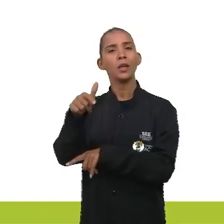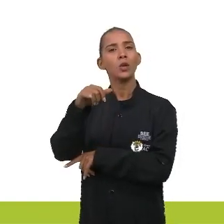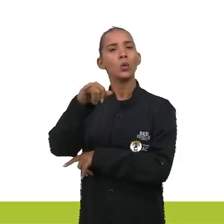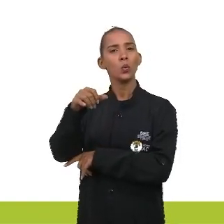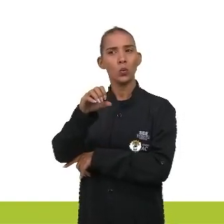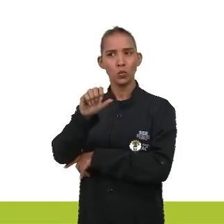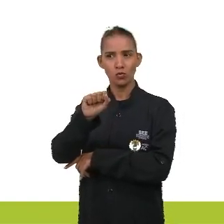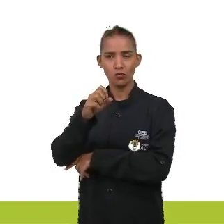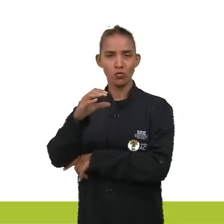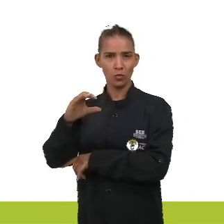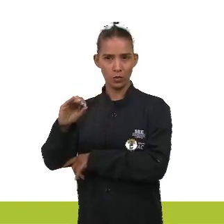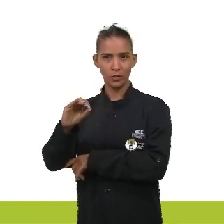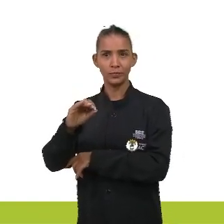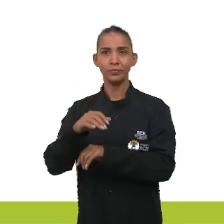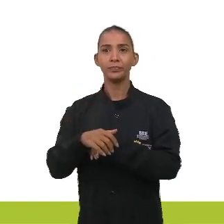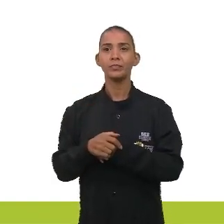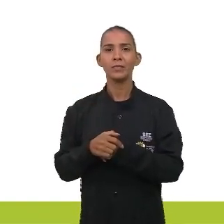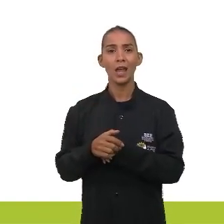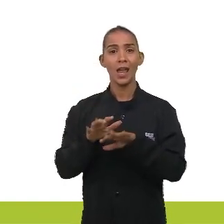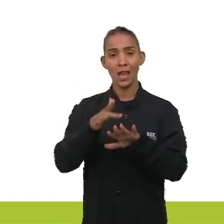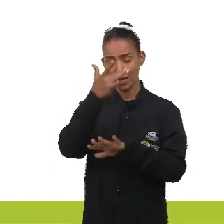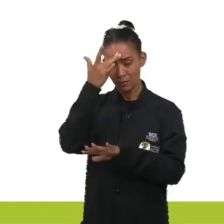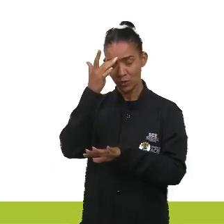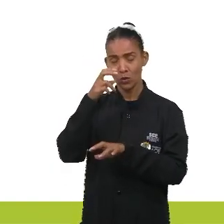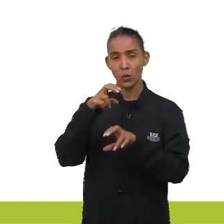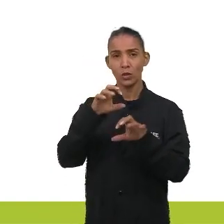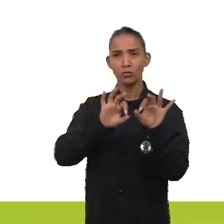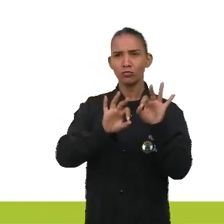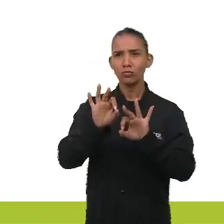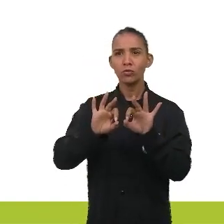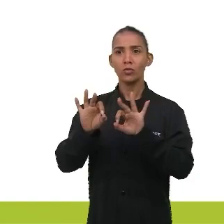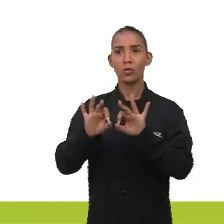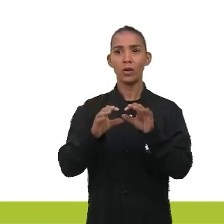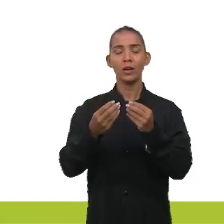Essas pessoas foram acomodadas de modo que,